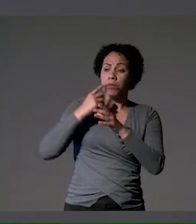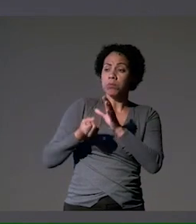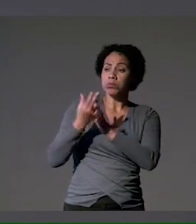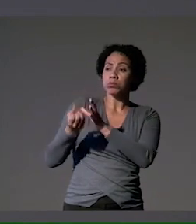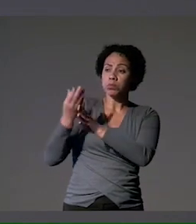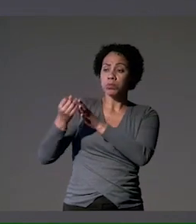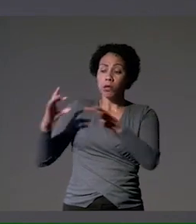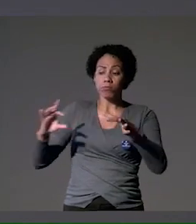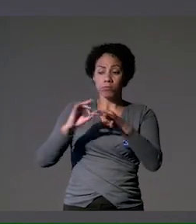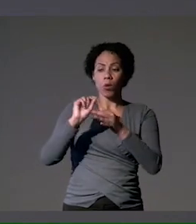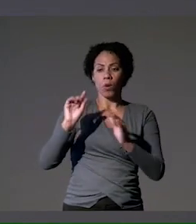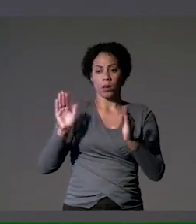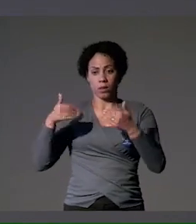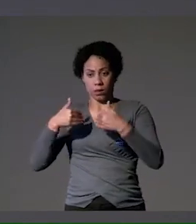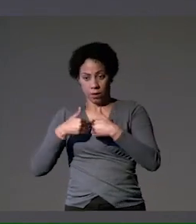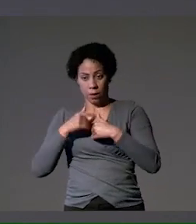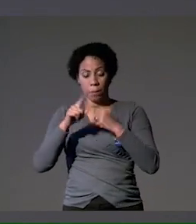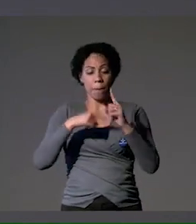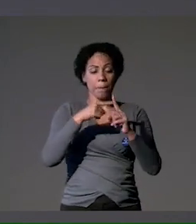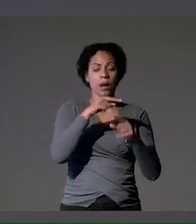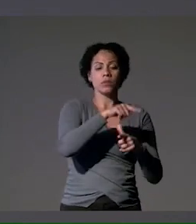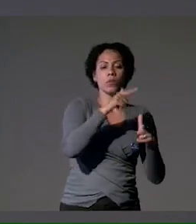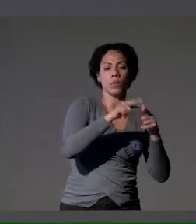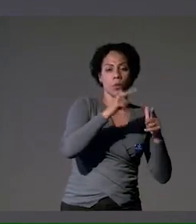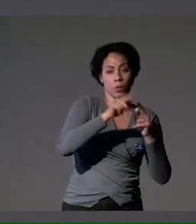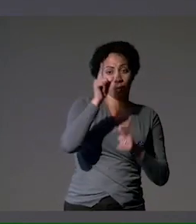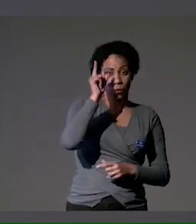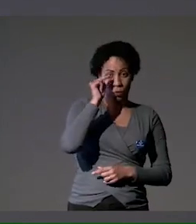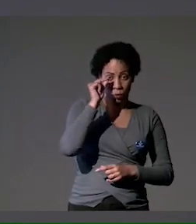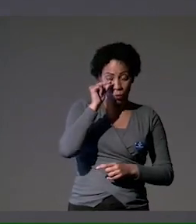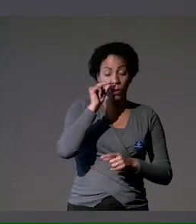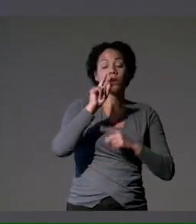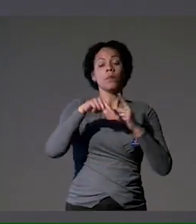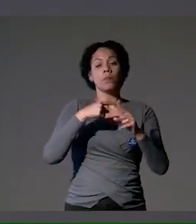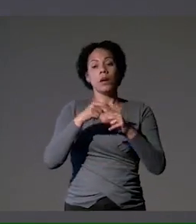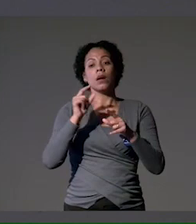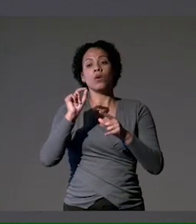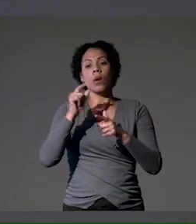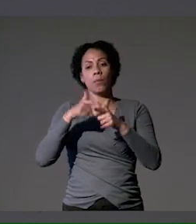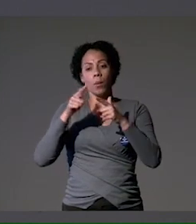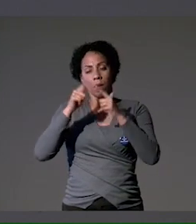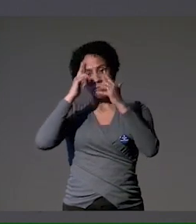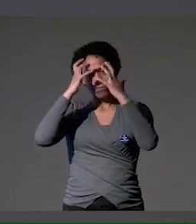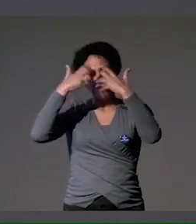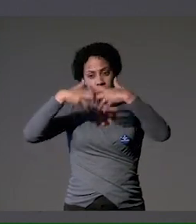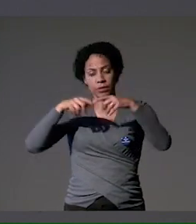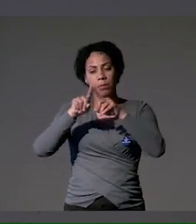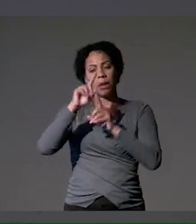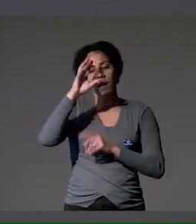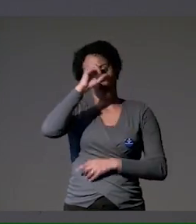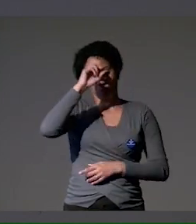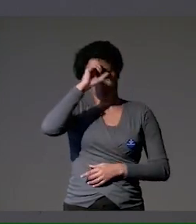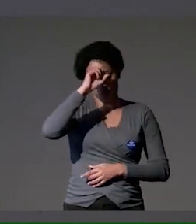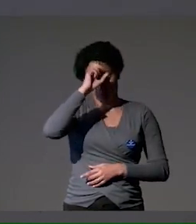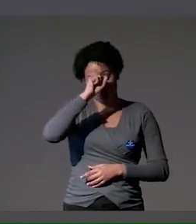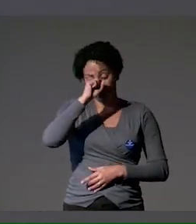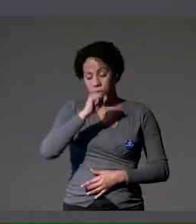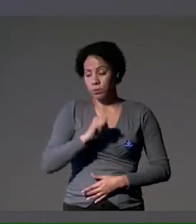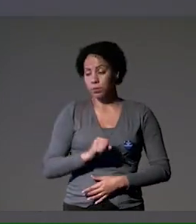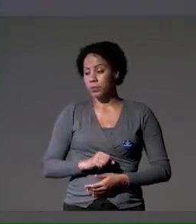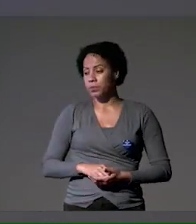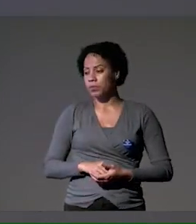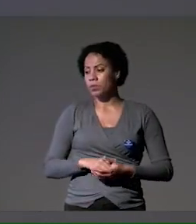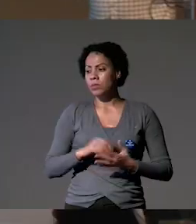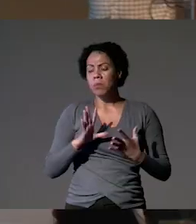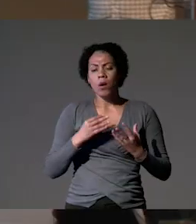do TEA, as crianças com transtornos do sono e problemas cognitivos e de aprendizagem.